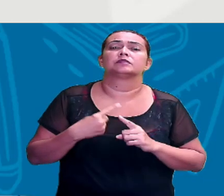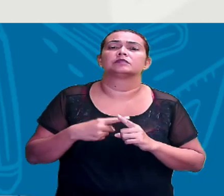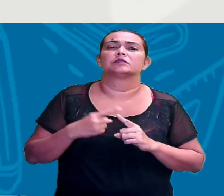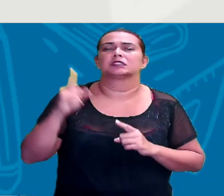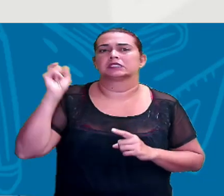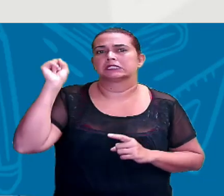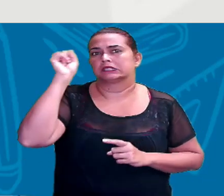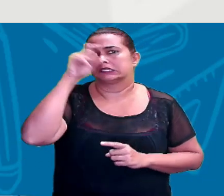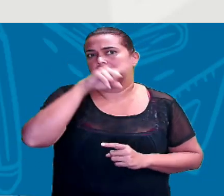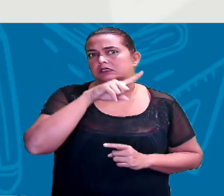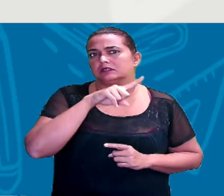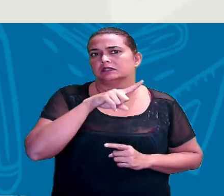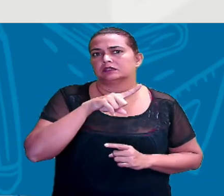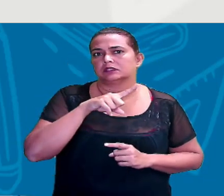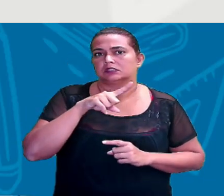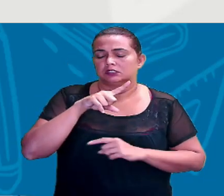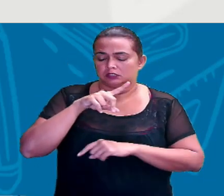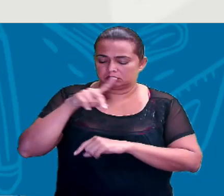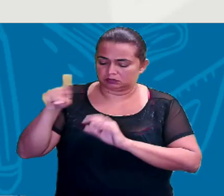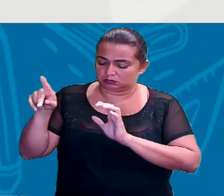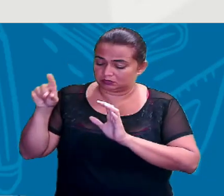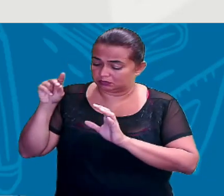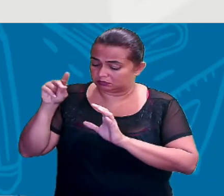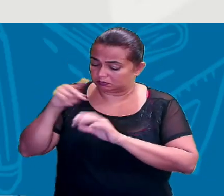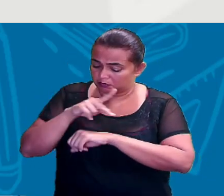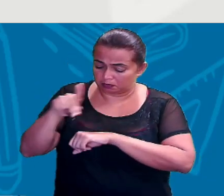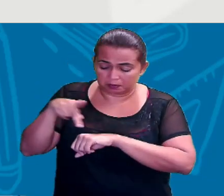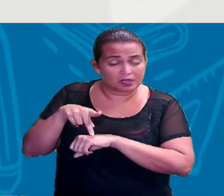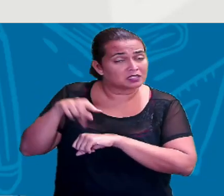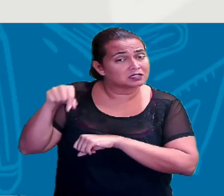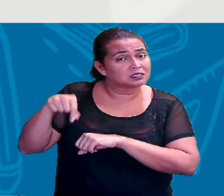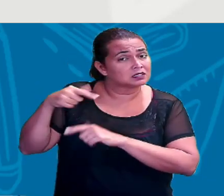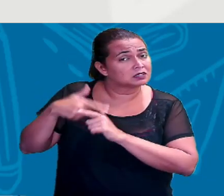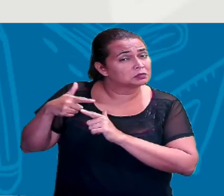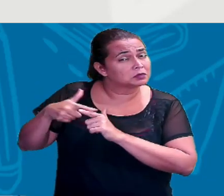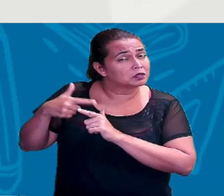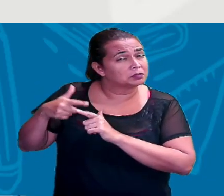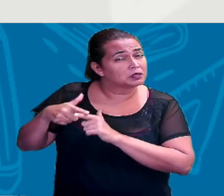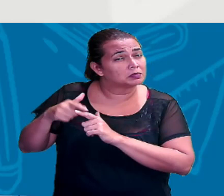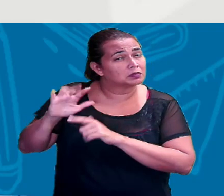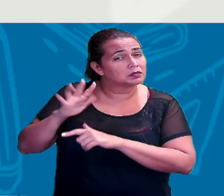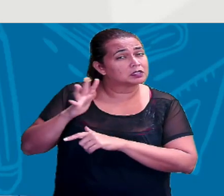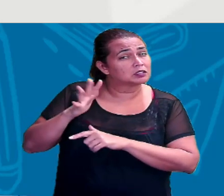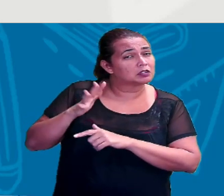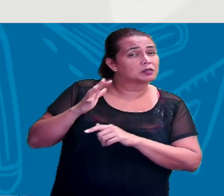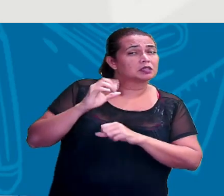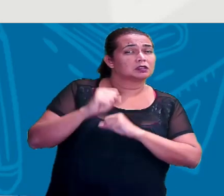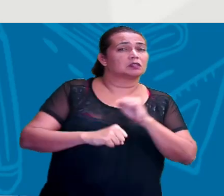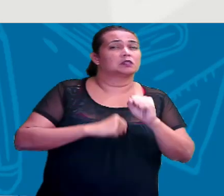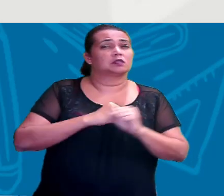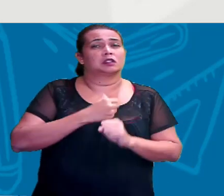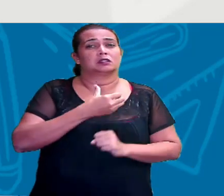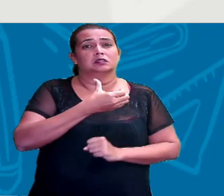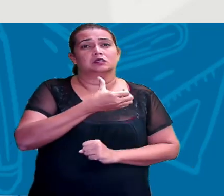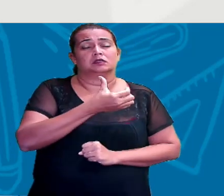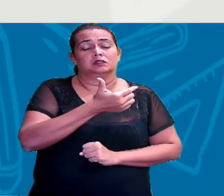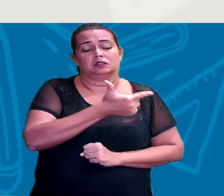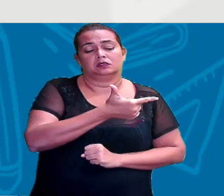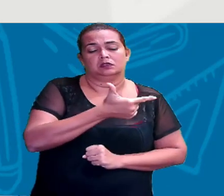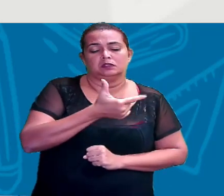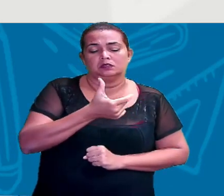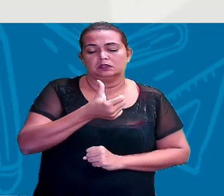que encontram nos seus países de origem. Embora, né, de 2009 a 2014,